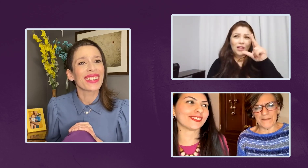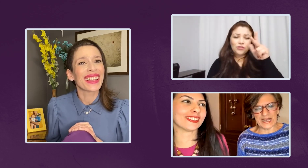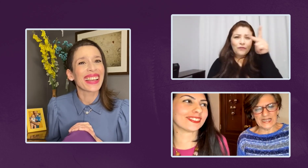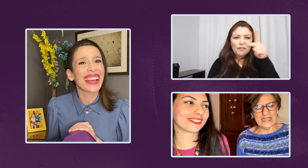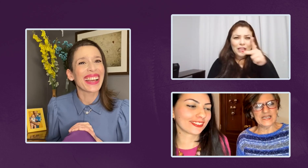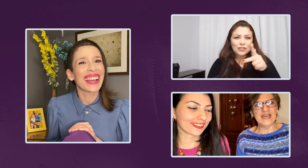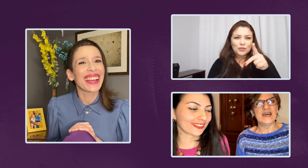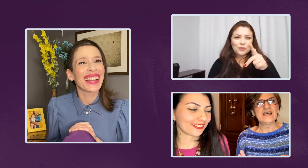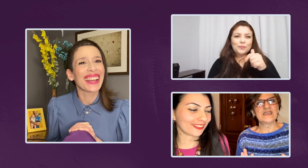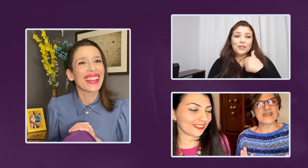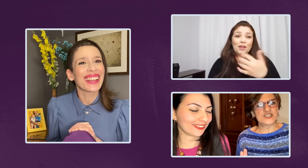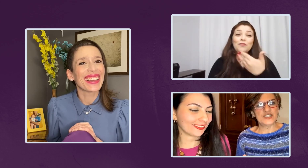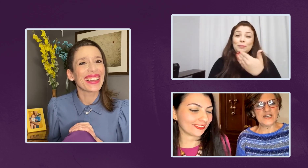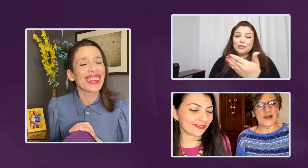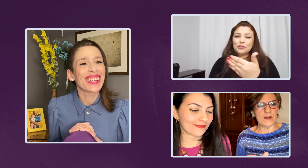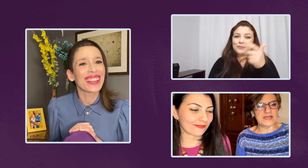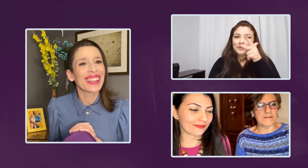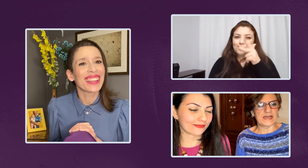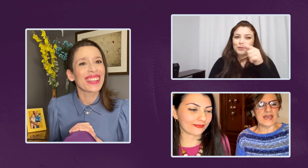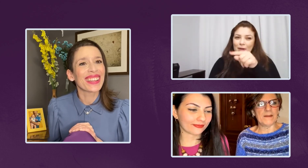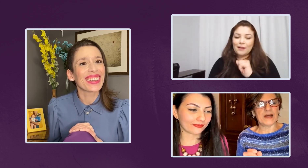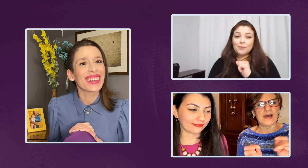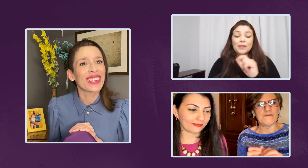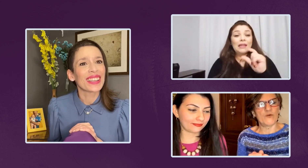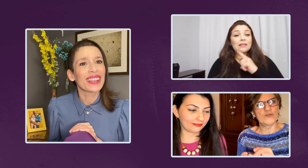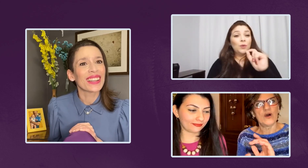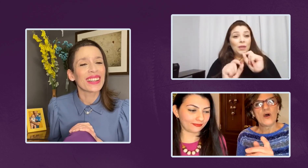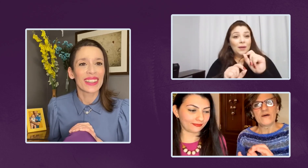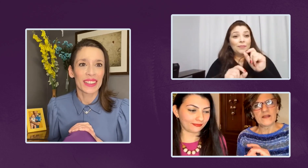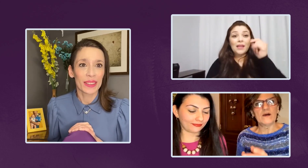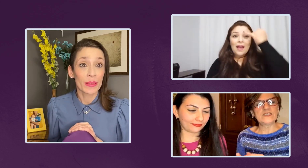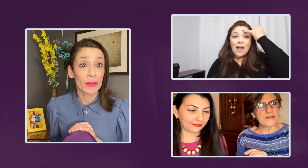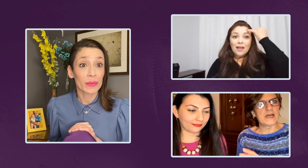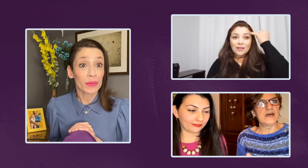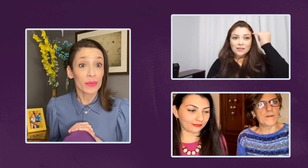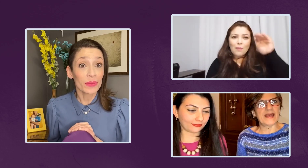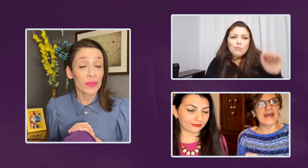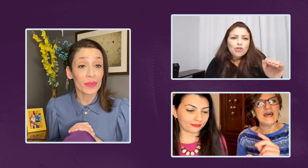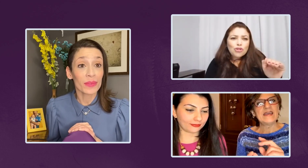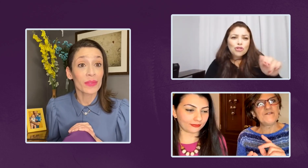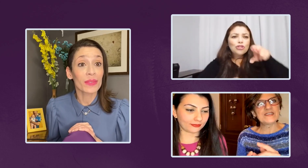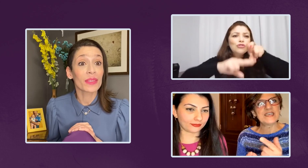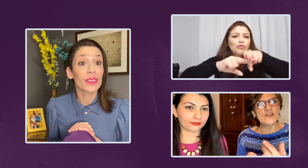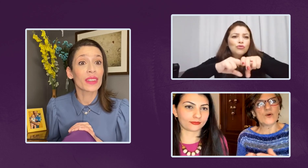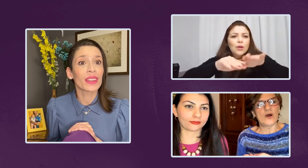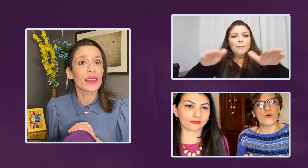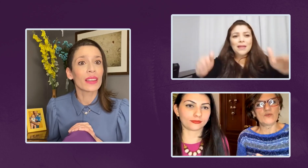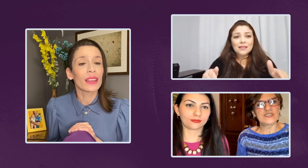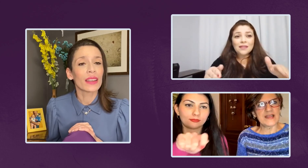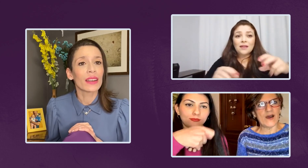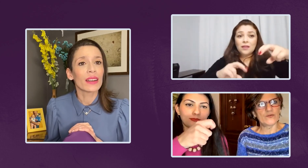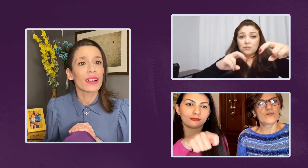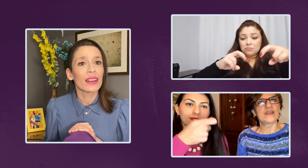Isa pequenininha, sentadinha, uma mesa pequena, a Fono explicando para ela e fazendo